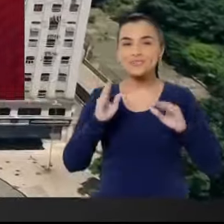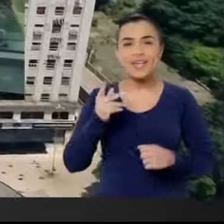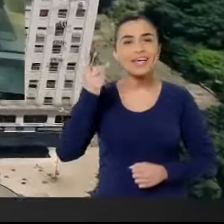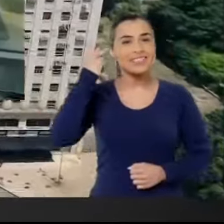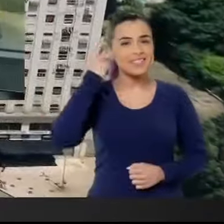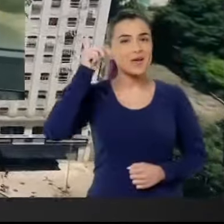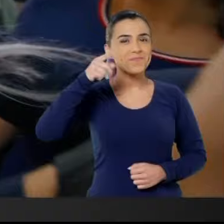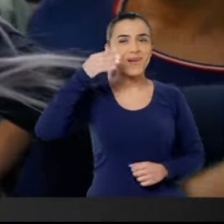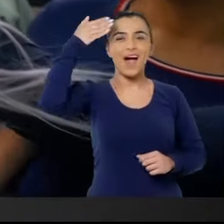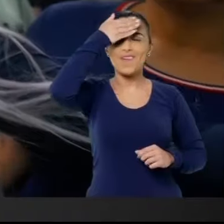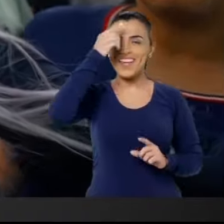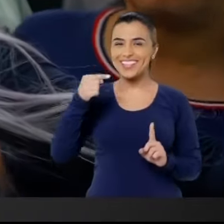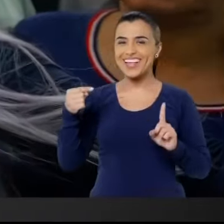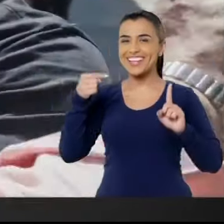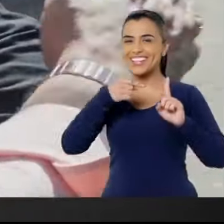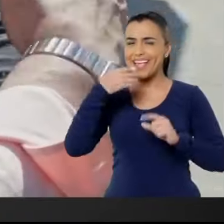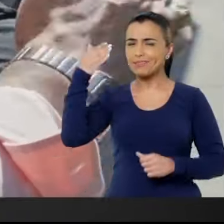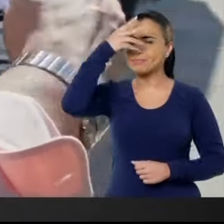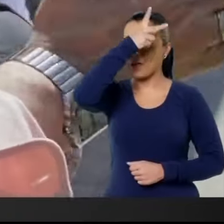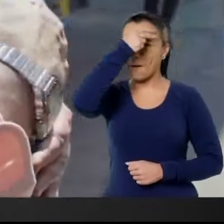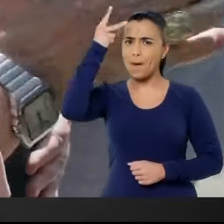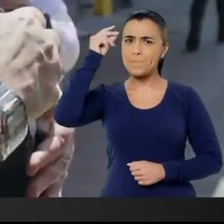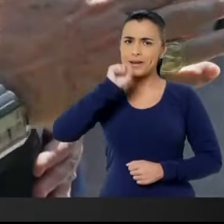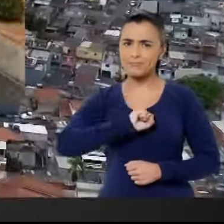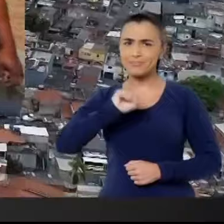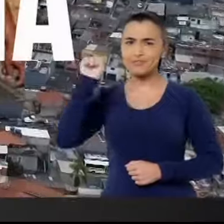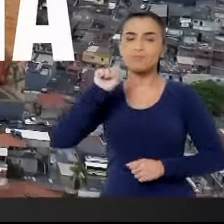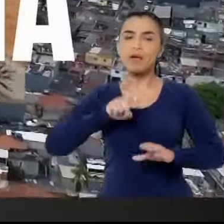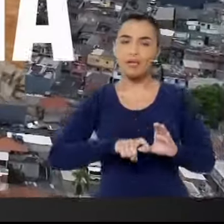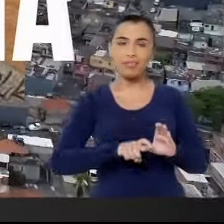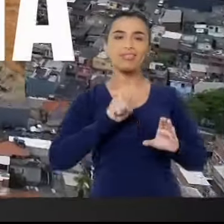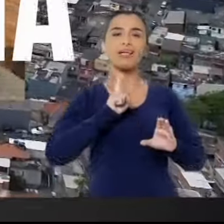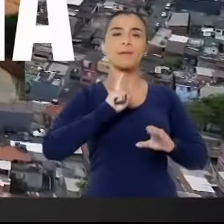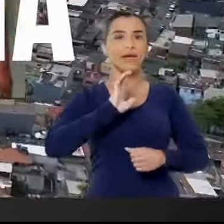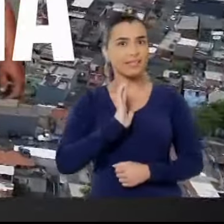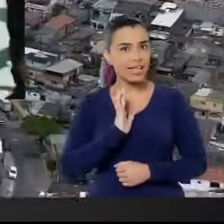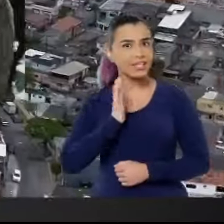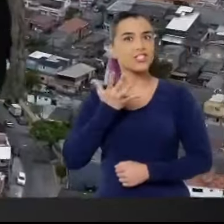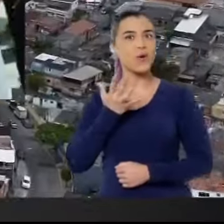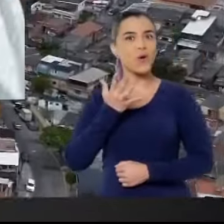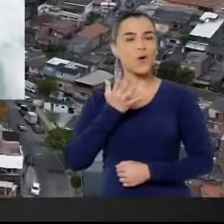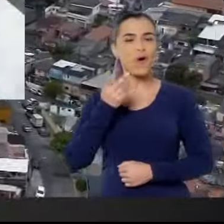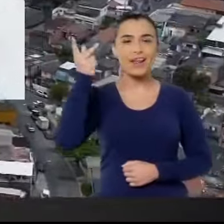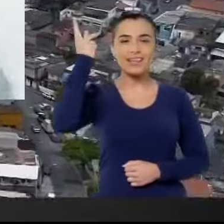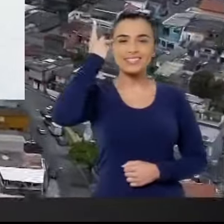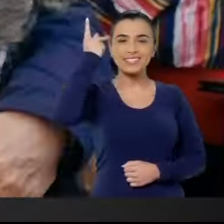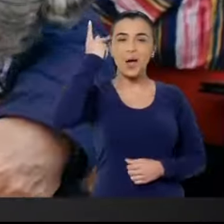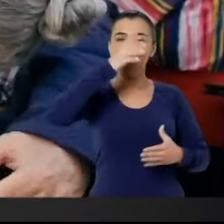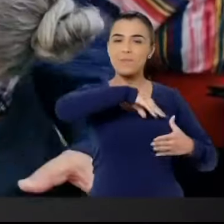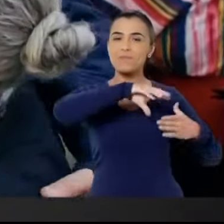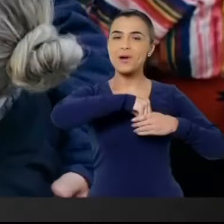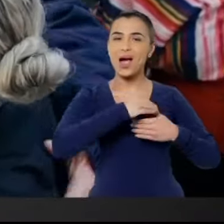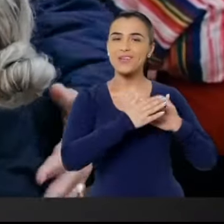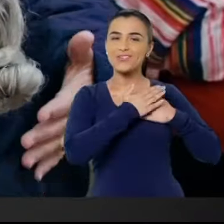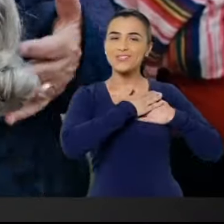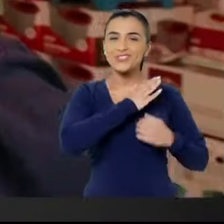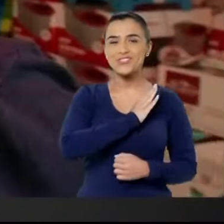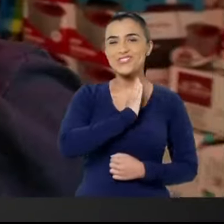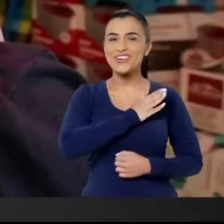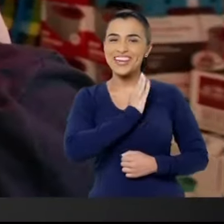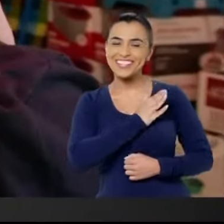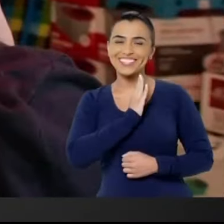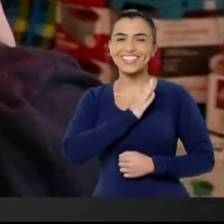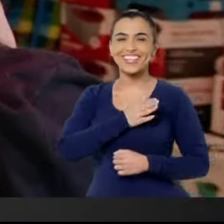Datena é São Paulo, é Datena, é o prefeitão! Independência e coragem, São Paulo